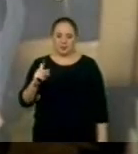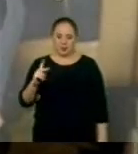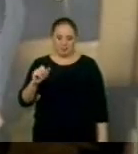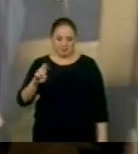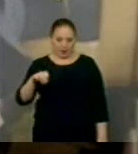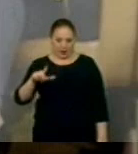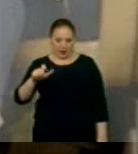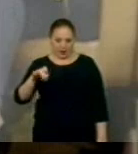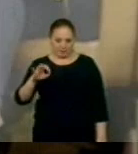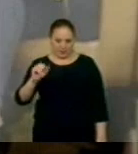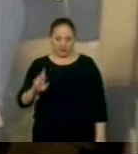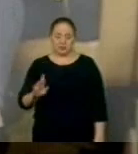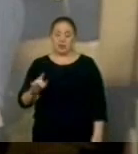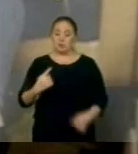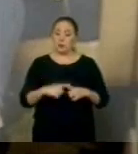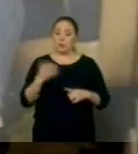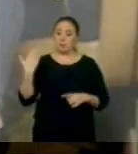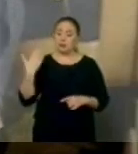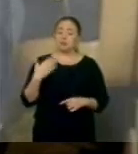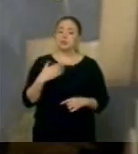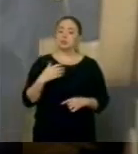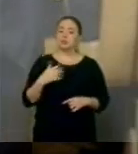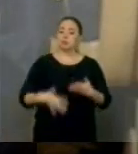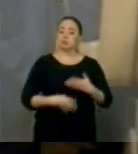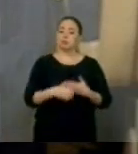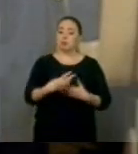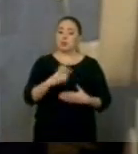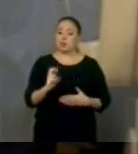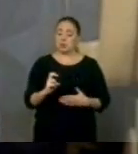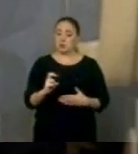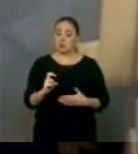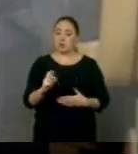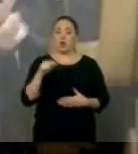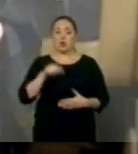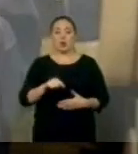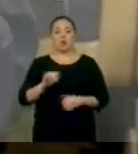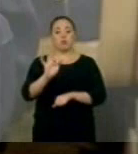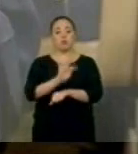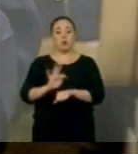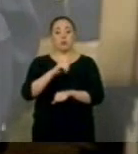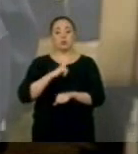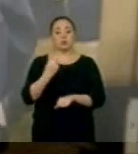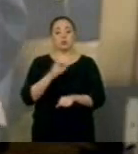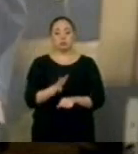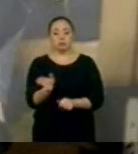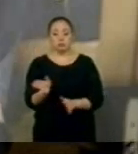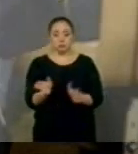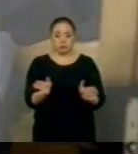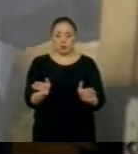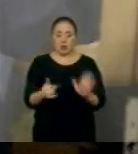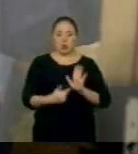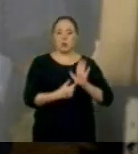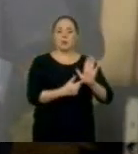emenda constitucional número 35 de 2001, essa imunidade parlamentar formal, ela era de duas ordens. Ela se referia